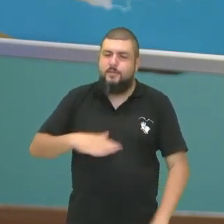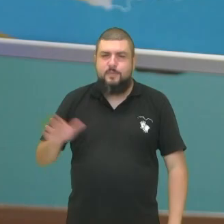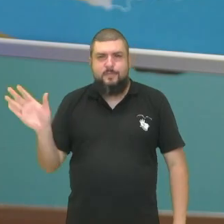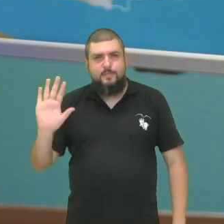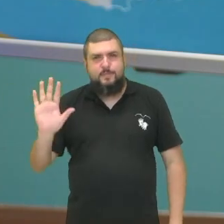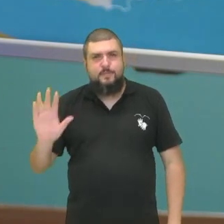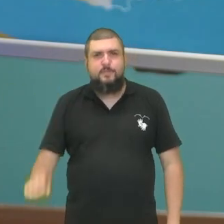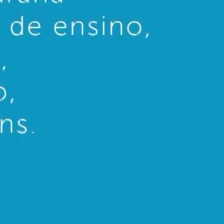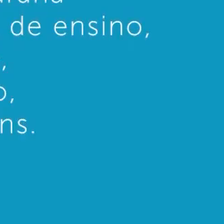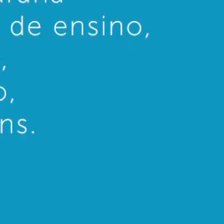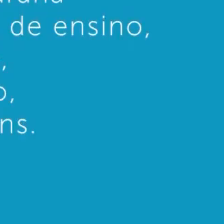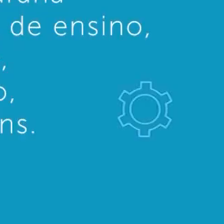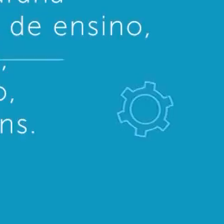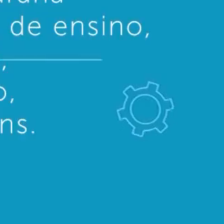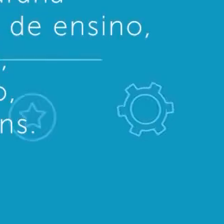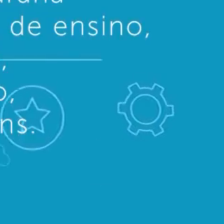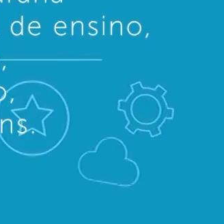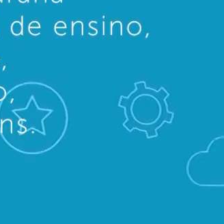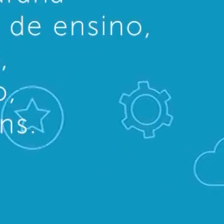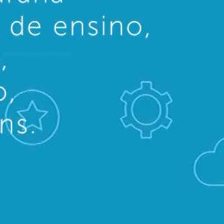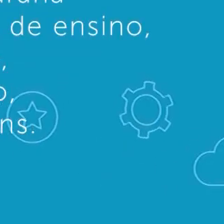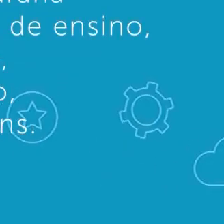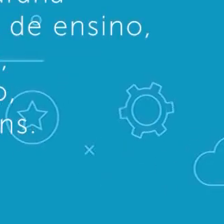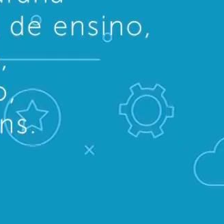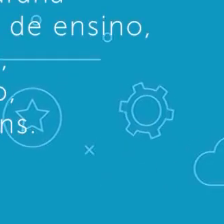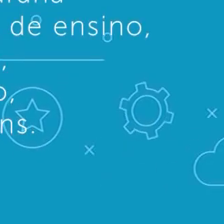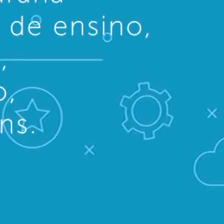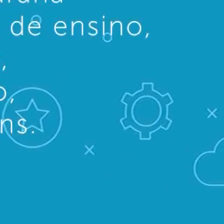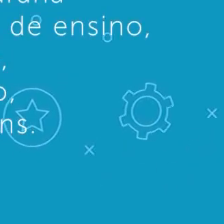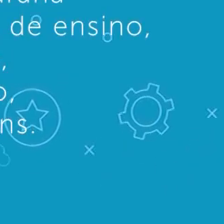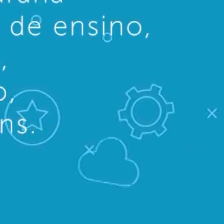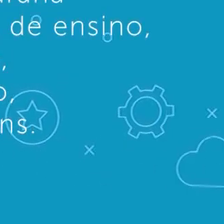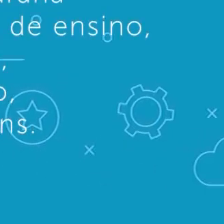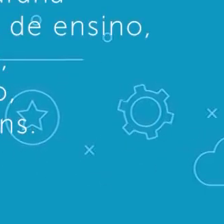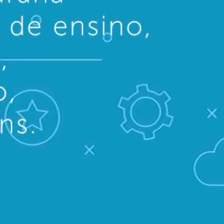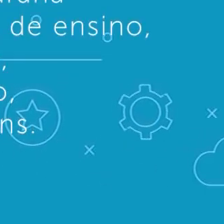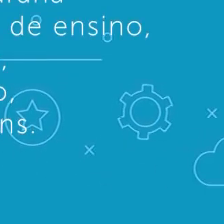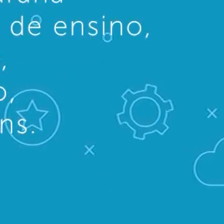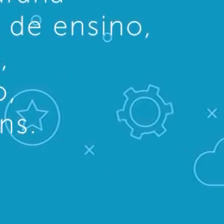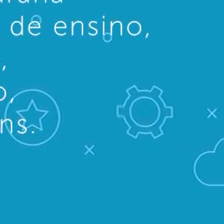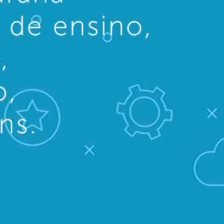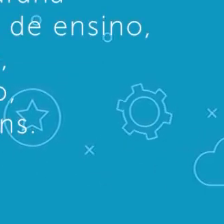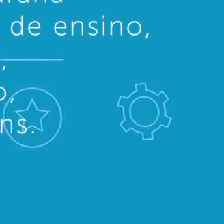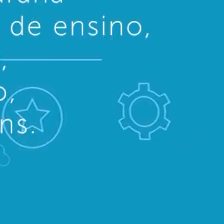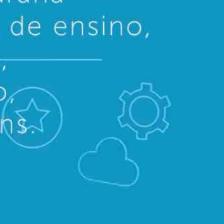e até breve.